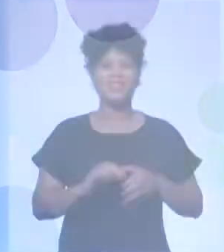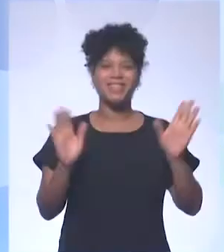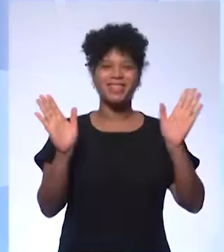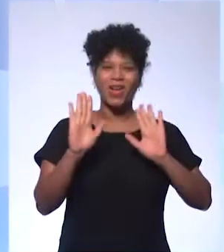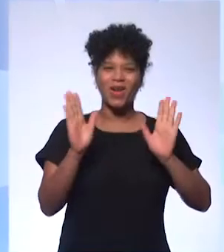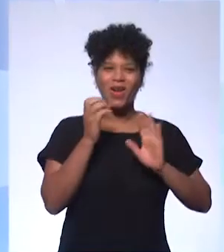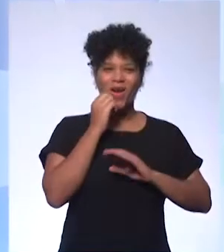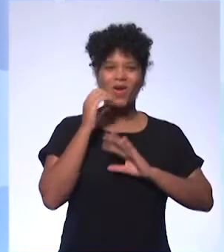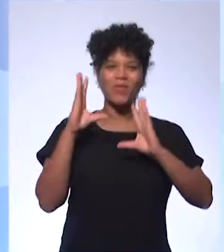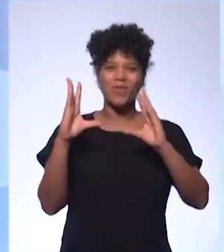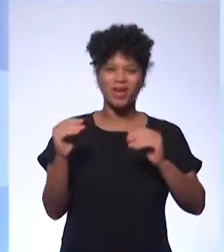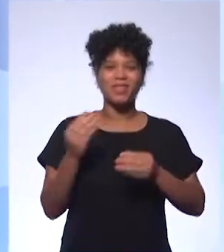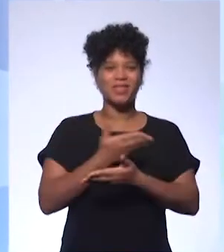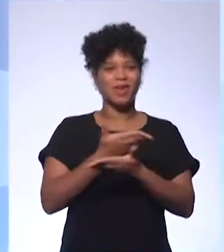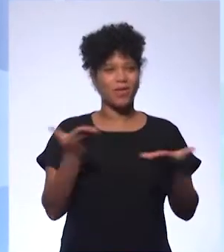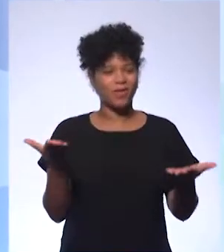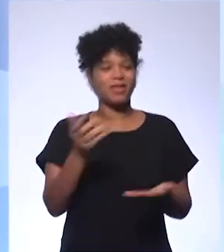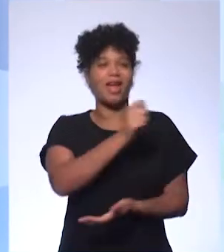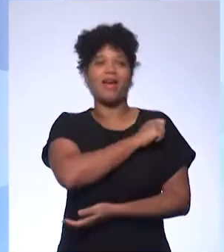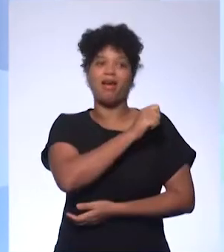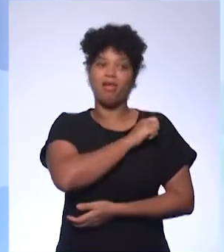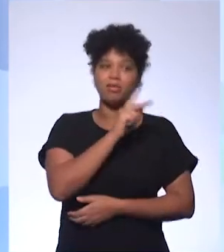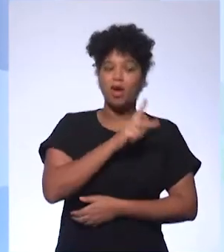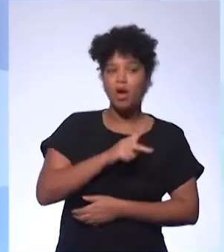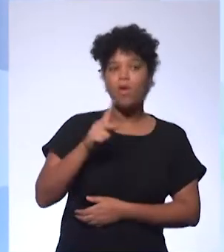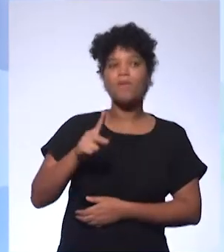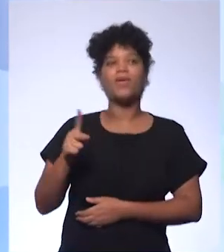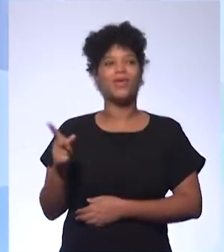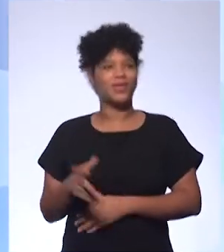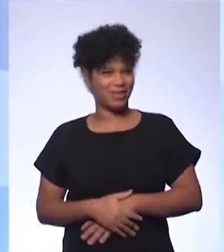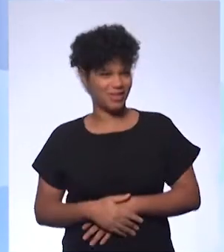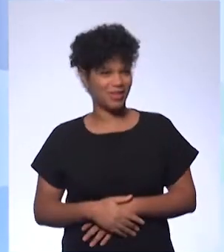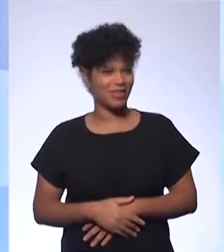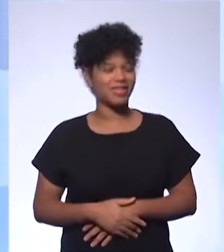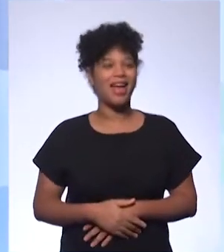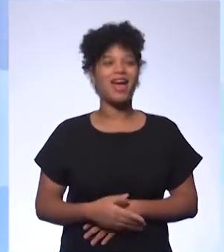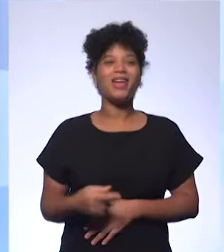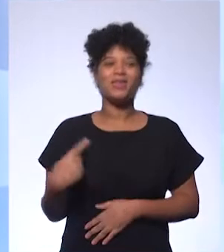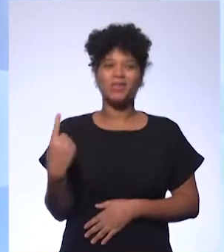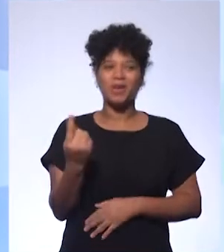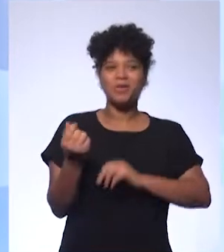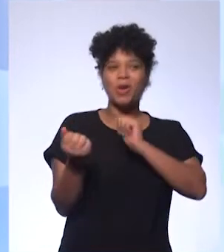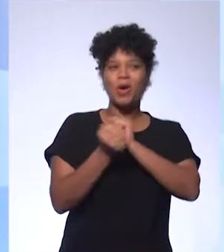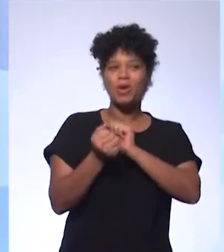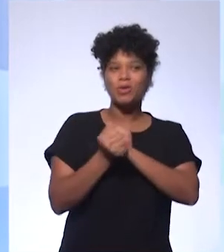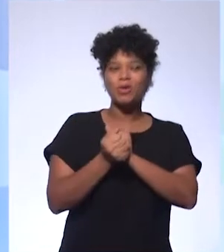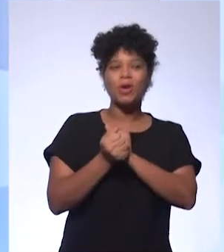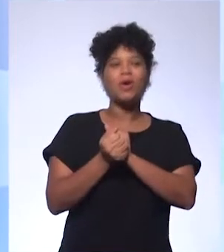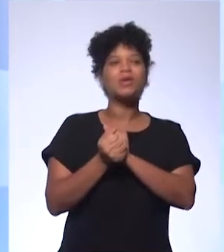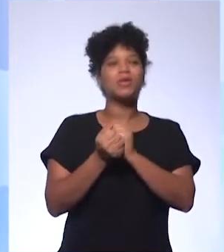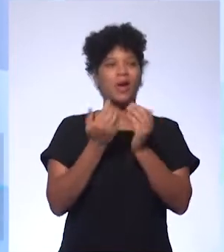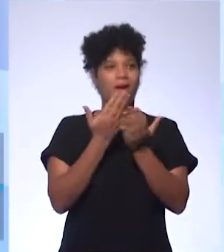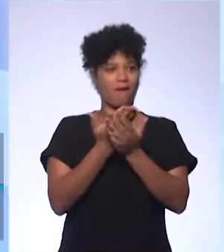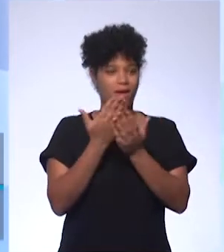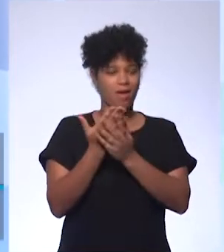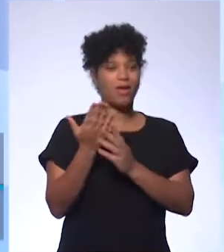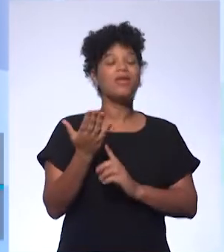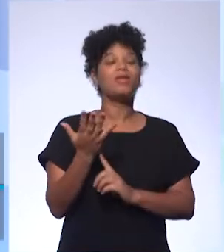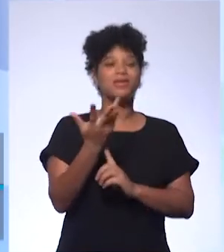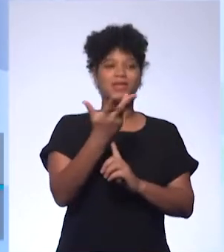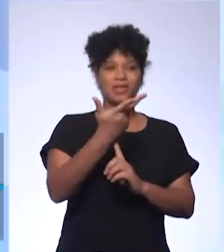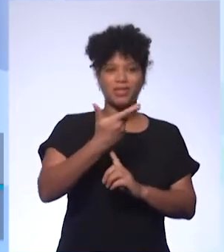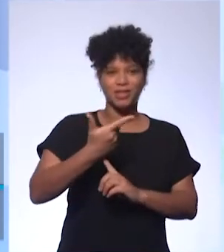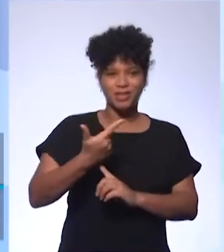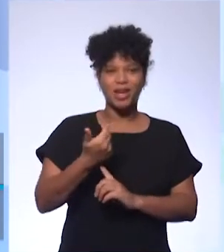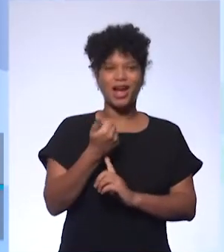Olá, boa noite, alunos, professores. Estamos aqui para mais uma aula de arte para o terceiro termo